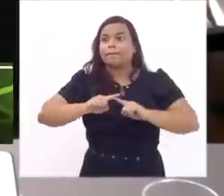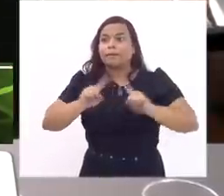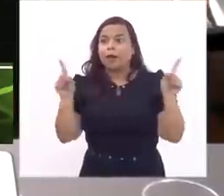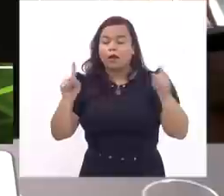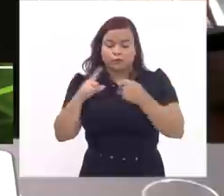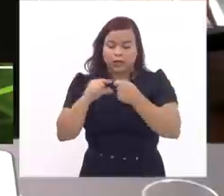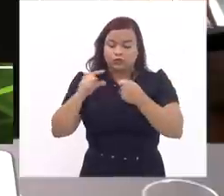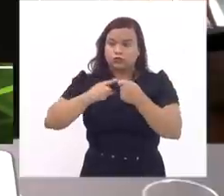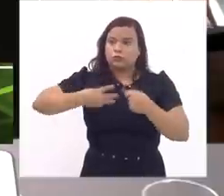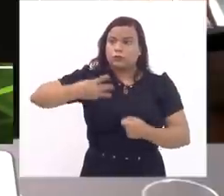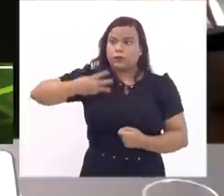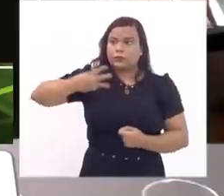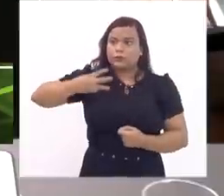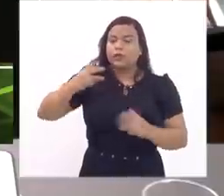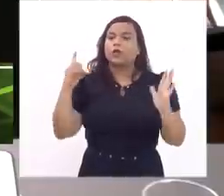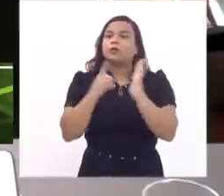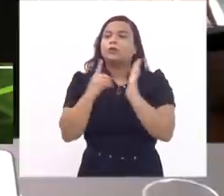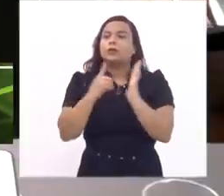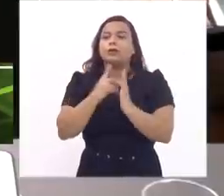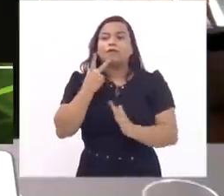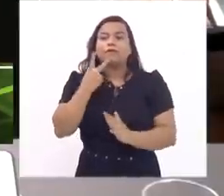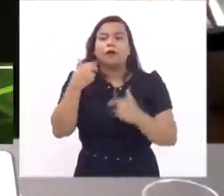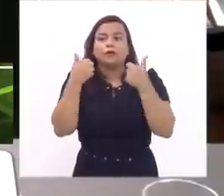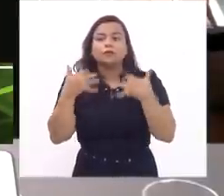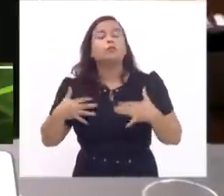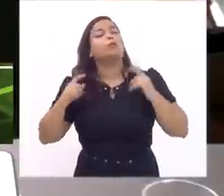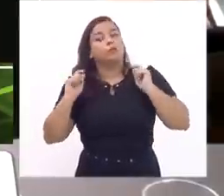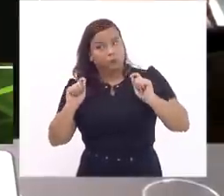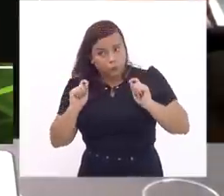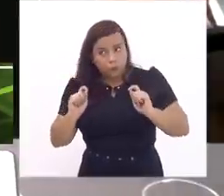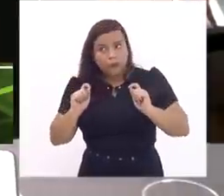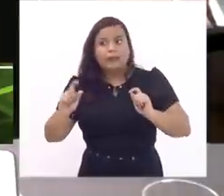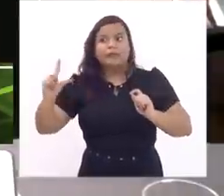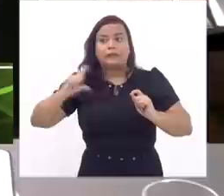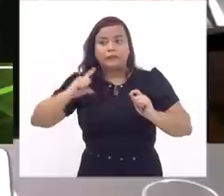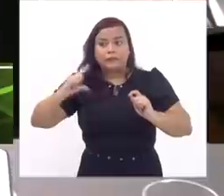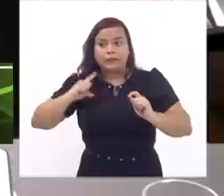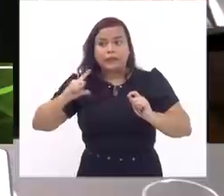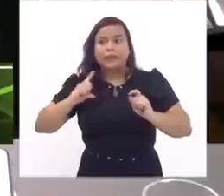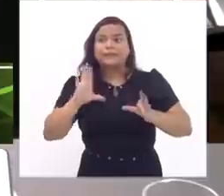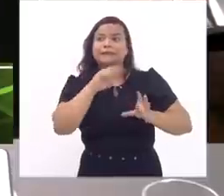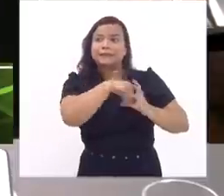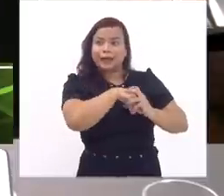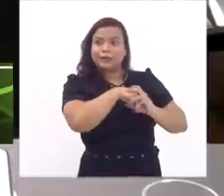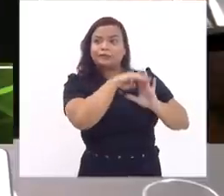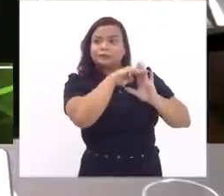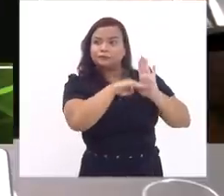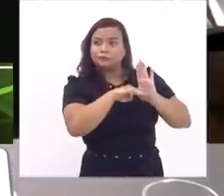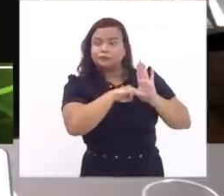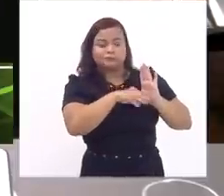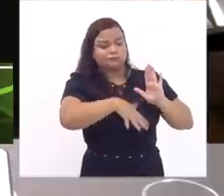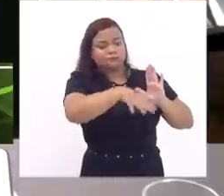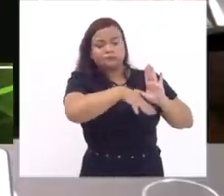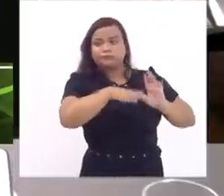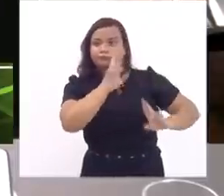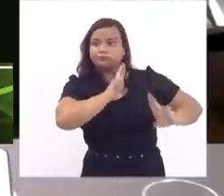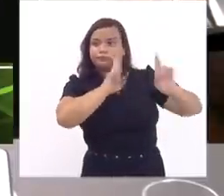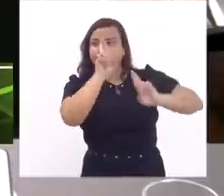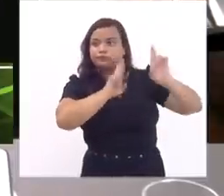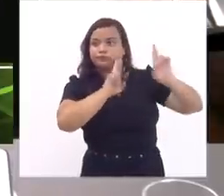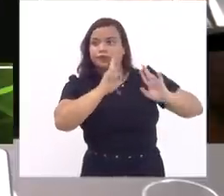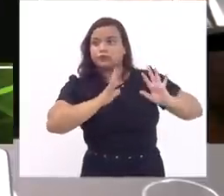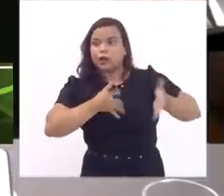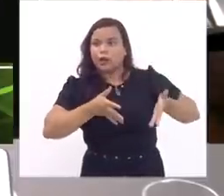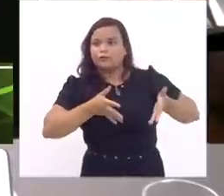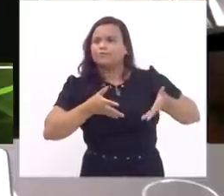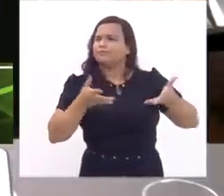3º, o Detran alega que ele tem uma portaria dele tratando disso. Desde quando